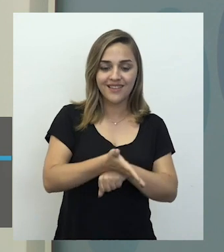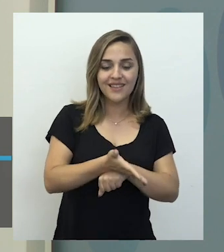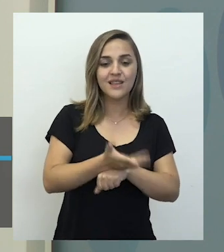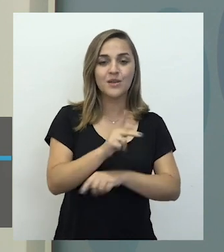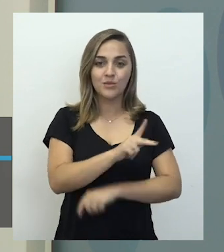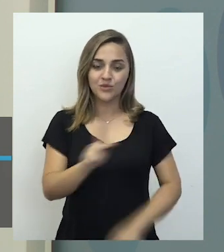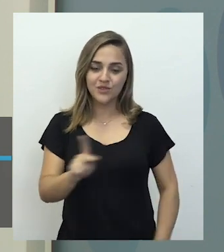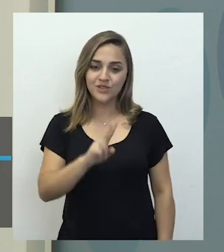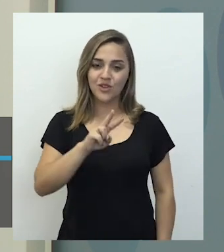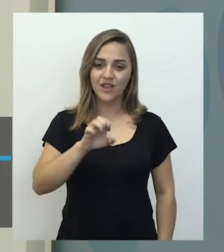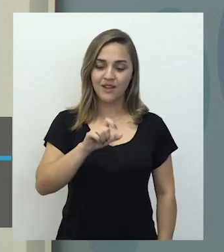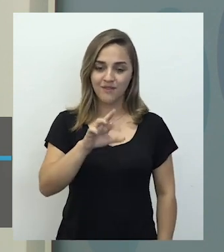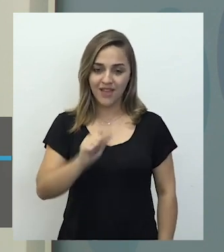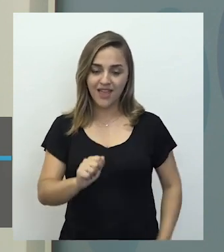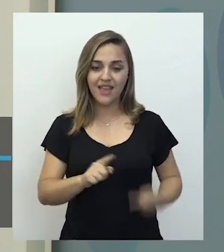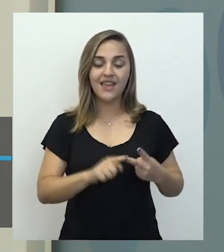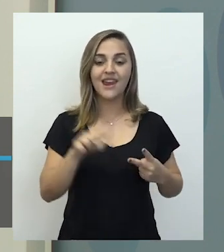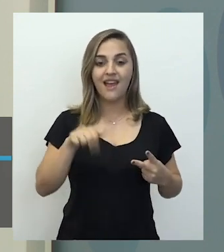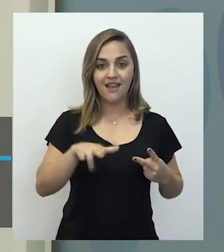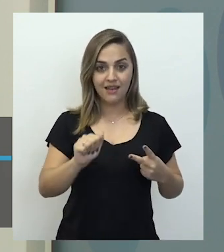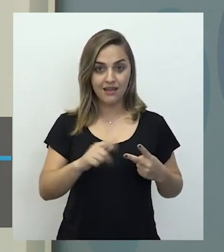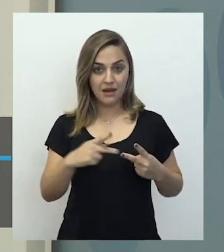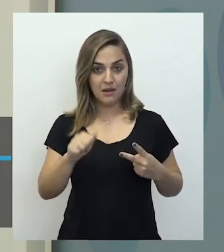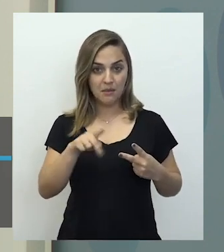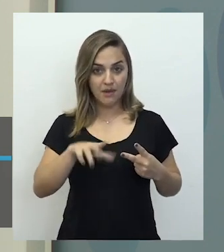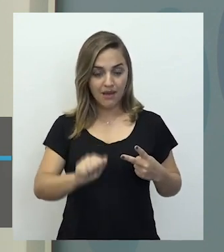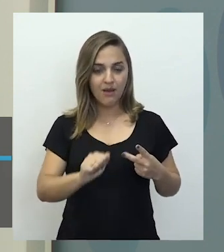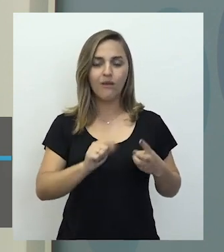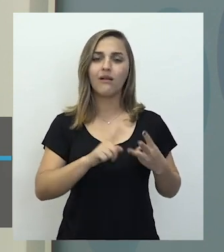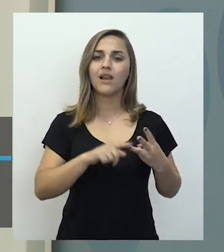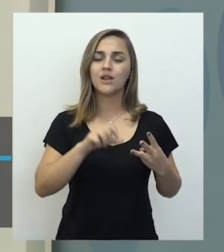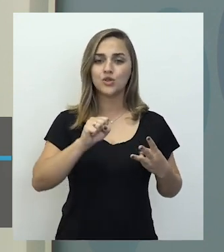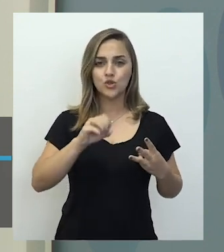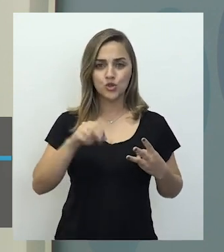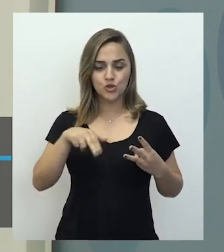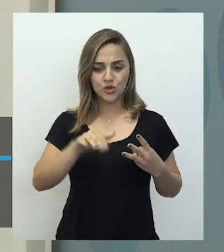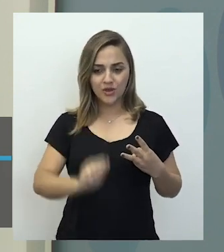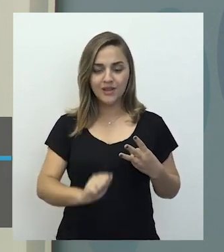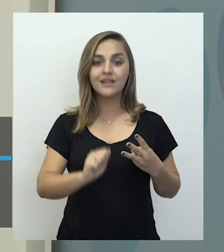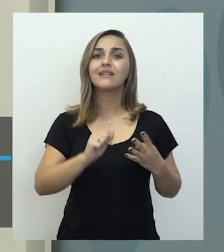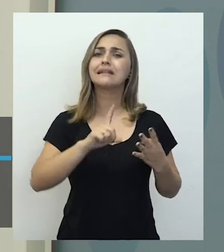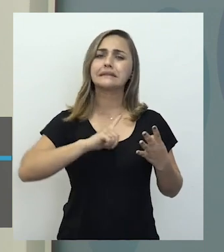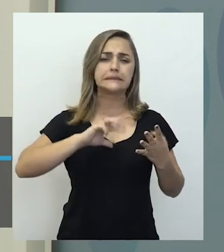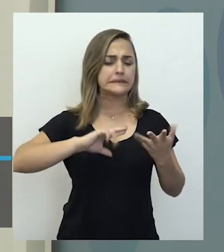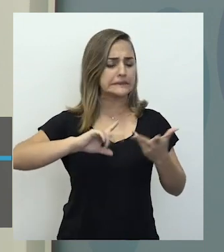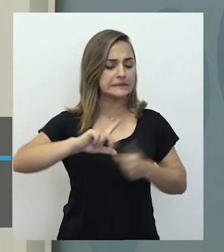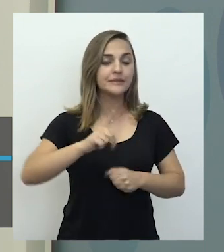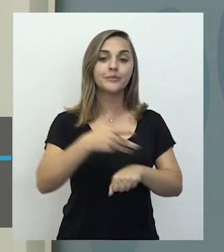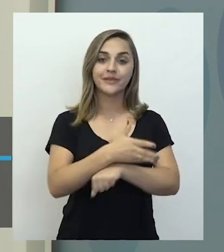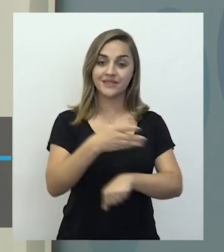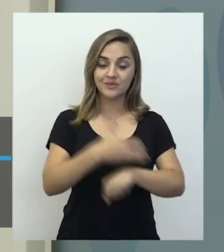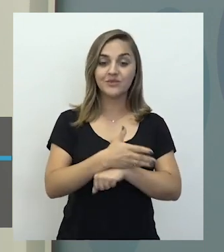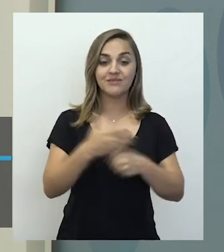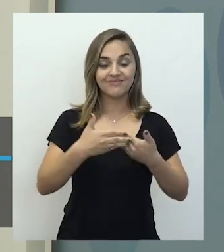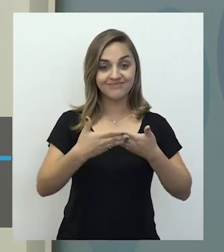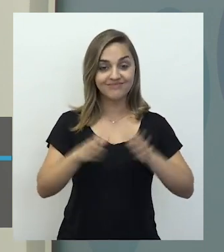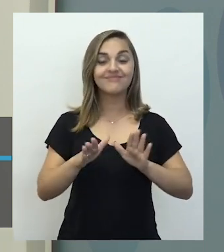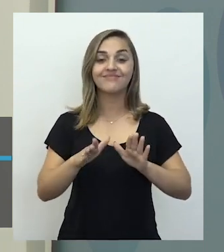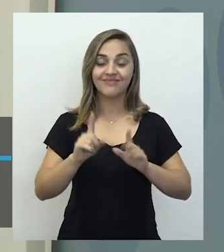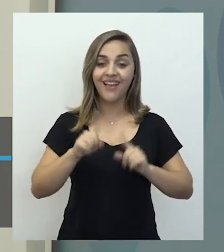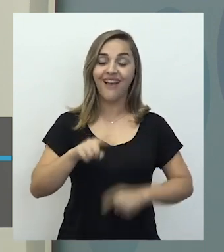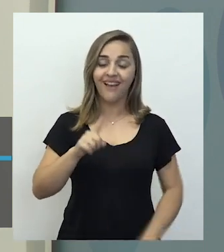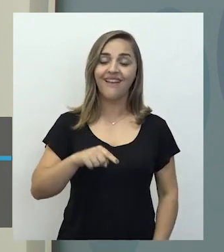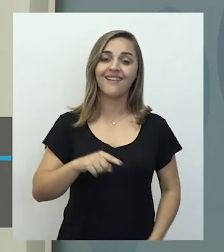Paula, a professora Bruna, a professora Sônia, muita gente participando, é isso. Inauguração do Belas Artes Drive-In, é isso